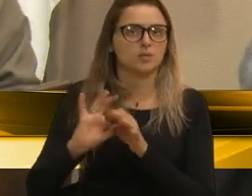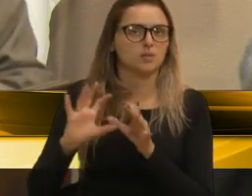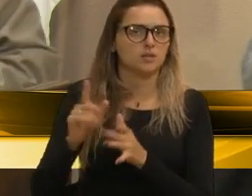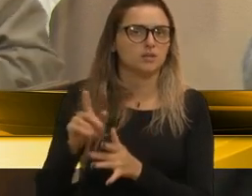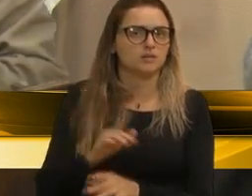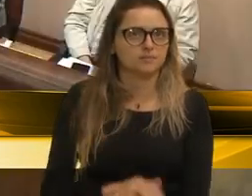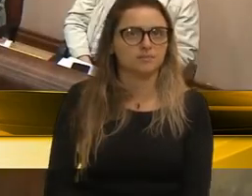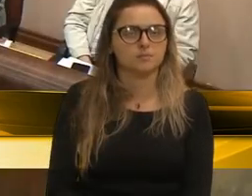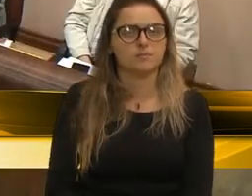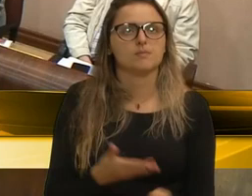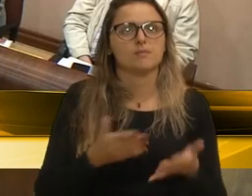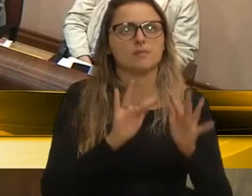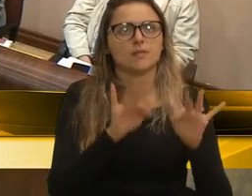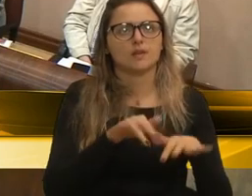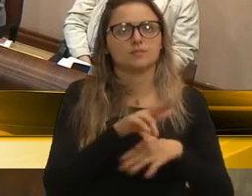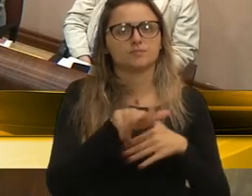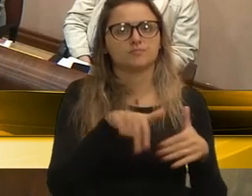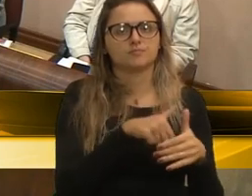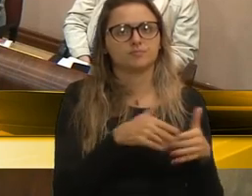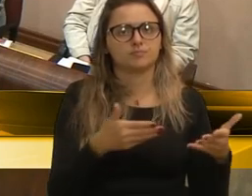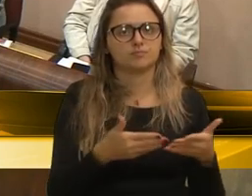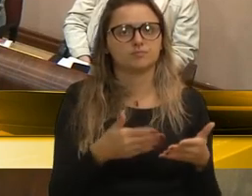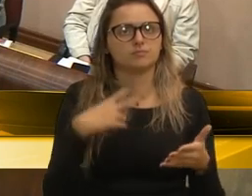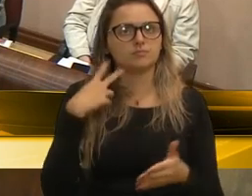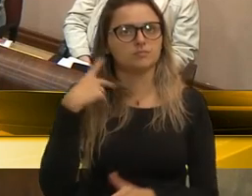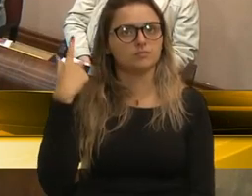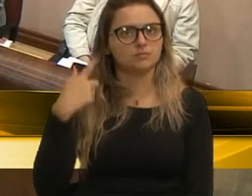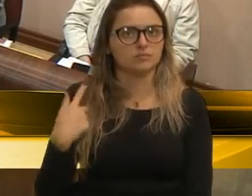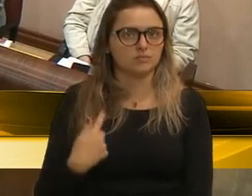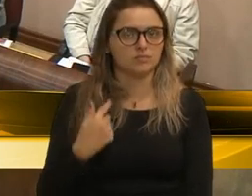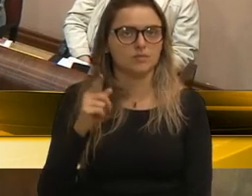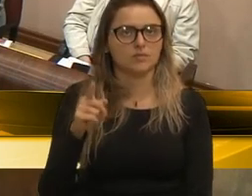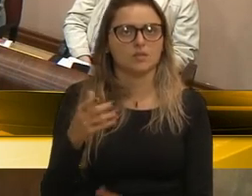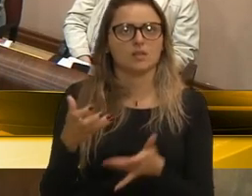Encerrado o grande expediente, vereadora Gladys, queira anunciar a boa nova.